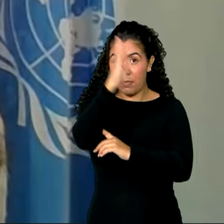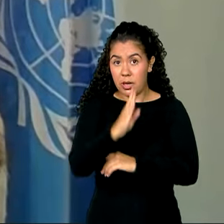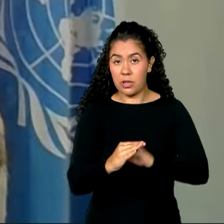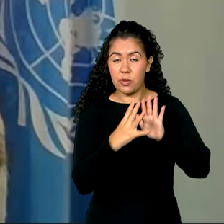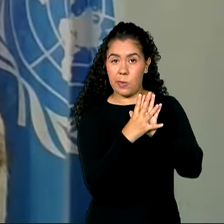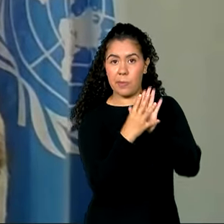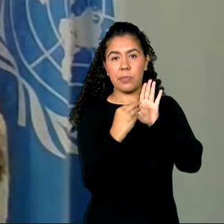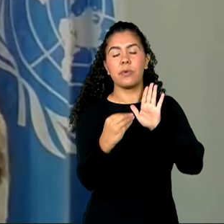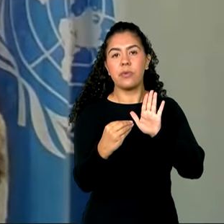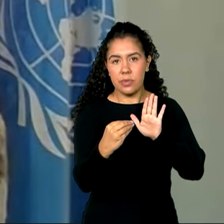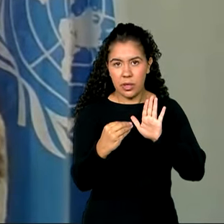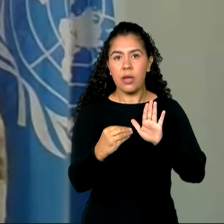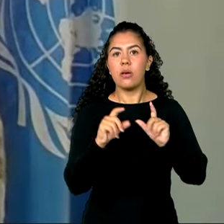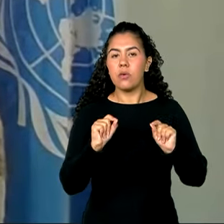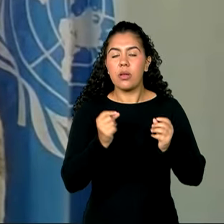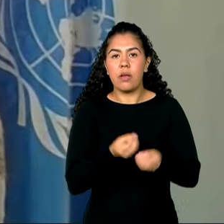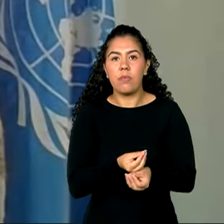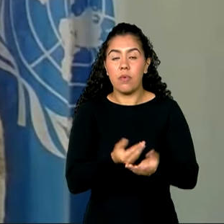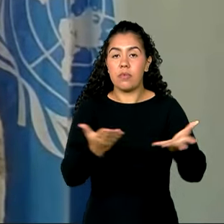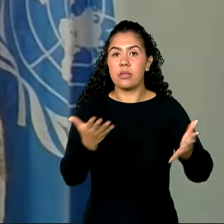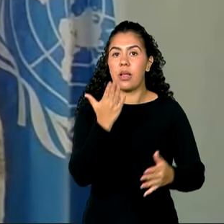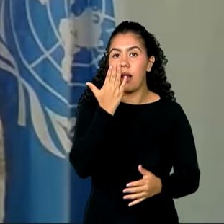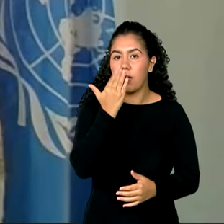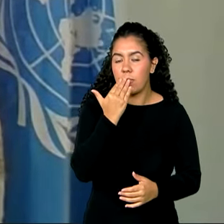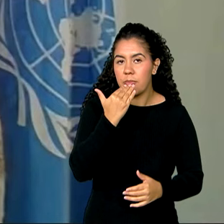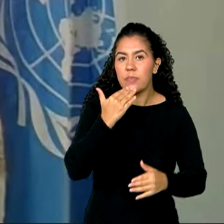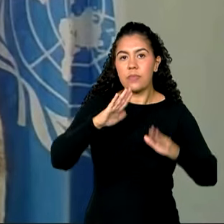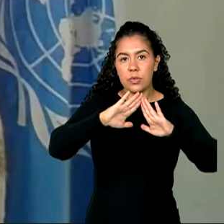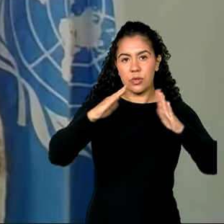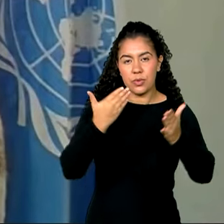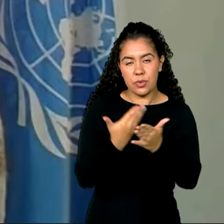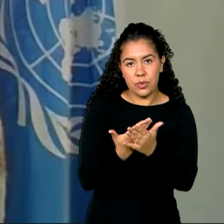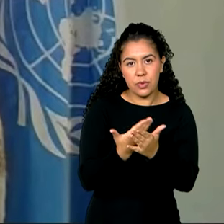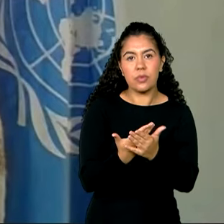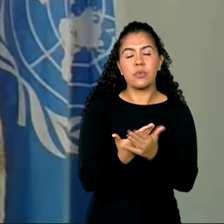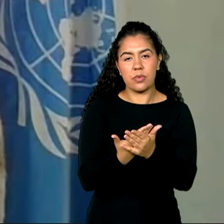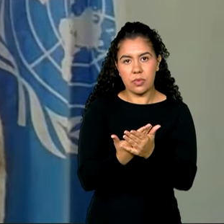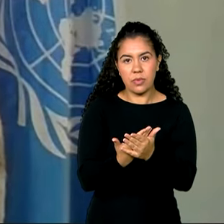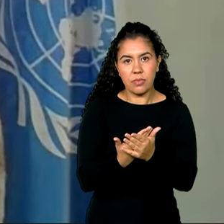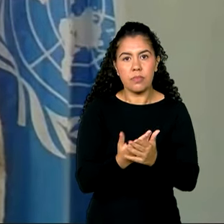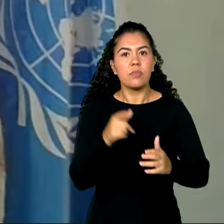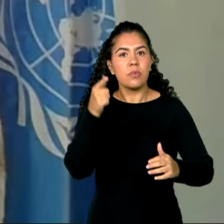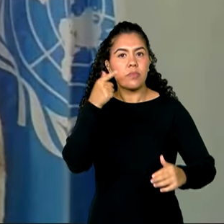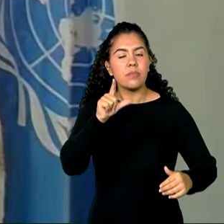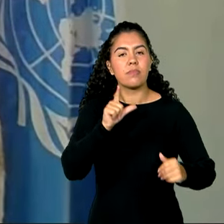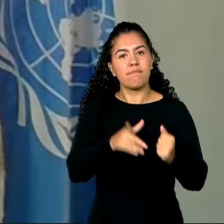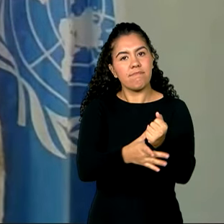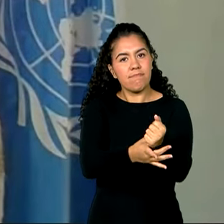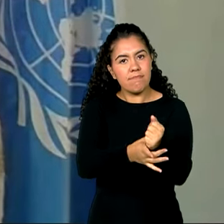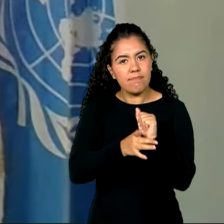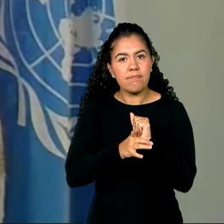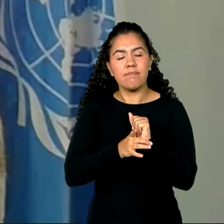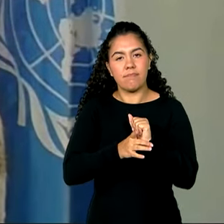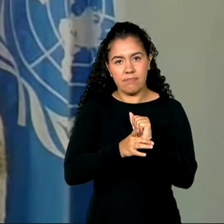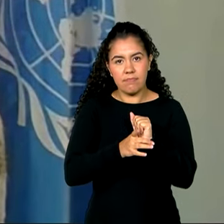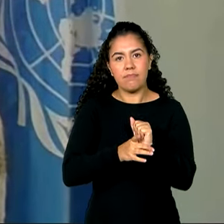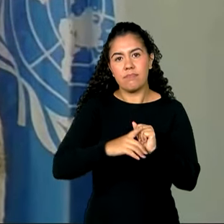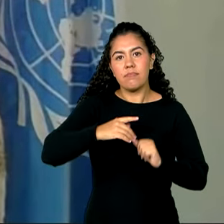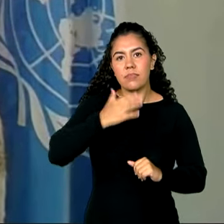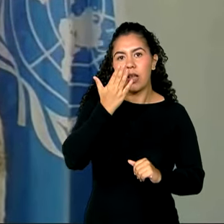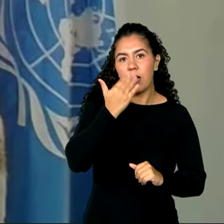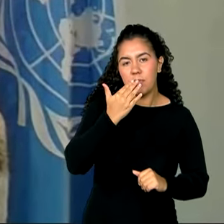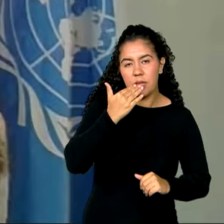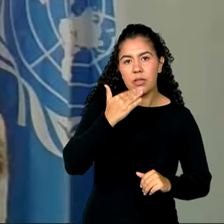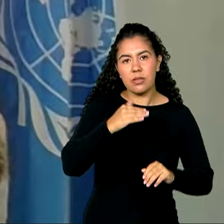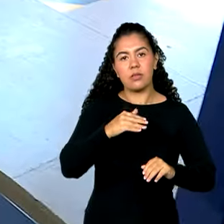realmente universalizar a alimentação escolar. Não conseguiríamos garantir esse direito à alimentação das